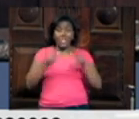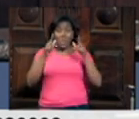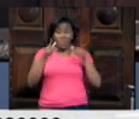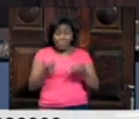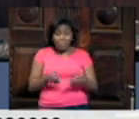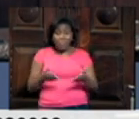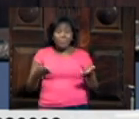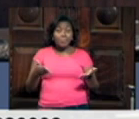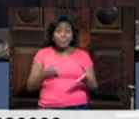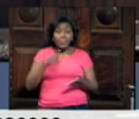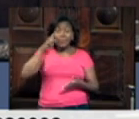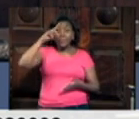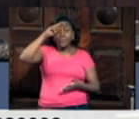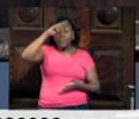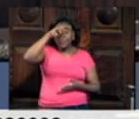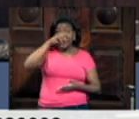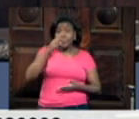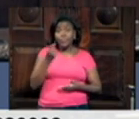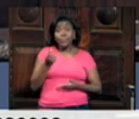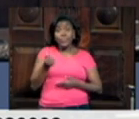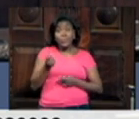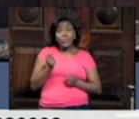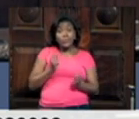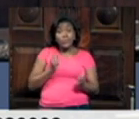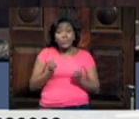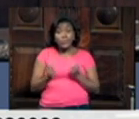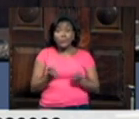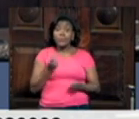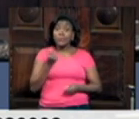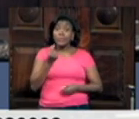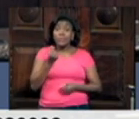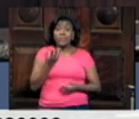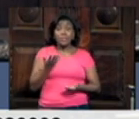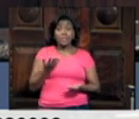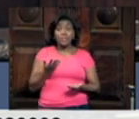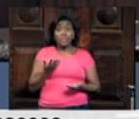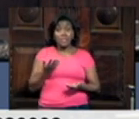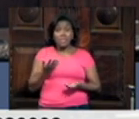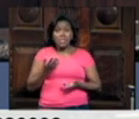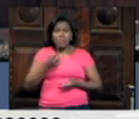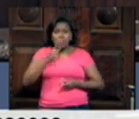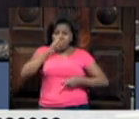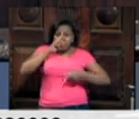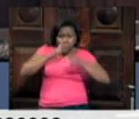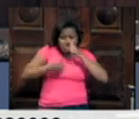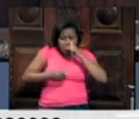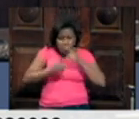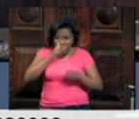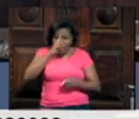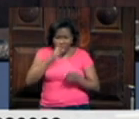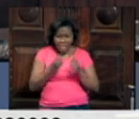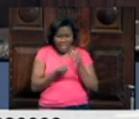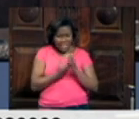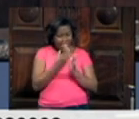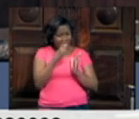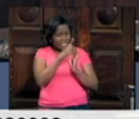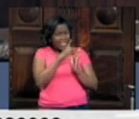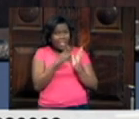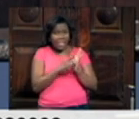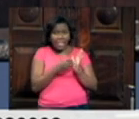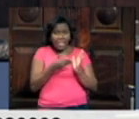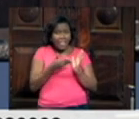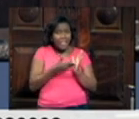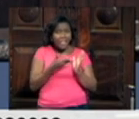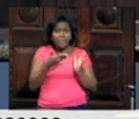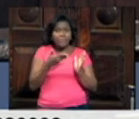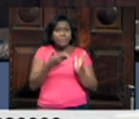complicada economicamente que se vive atualmente, com a edição de decretos onde você não vê